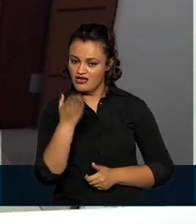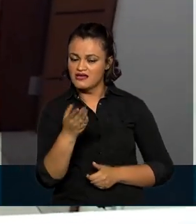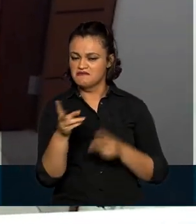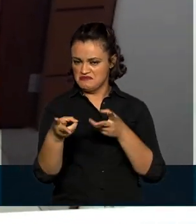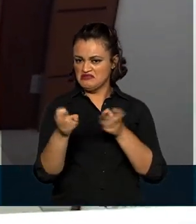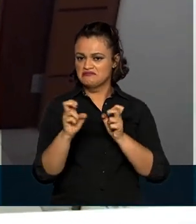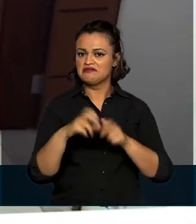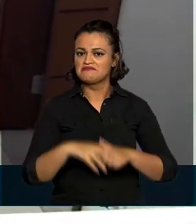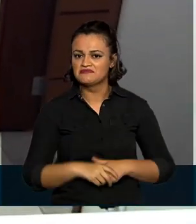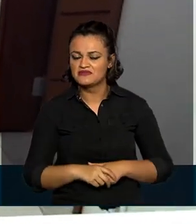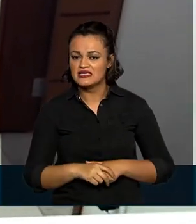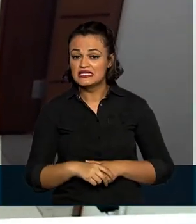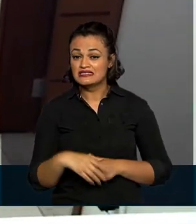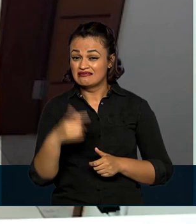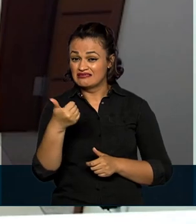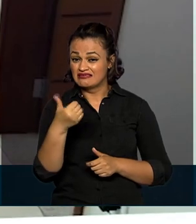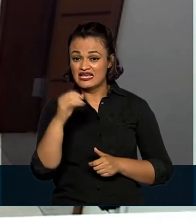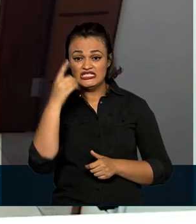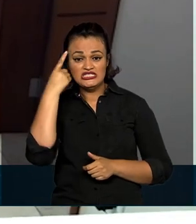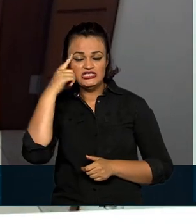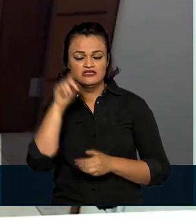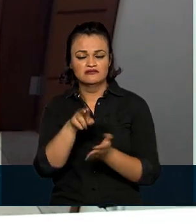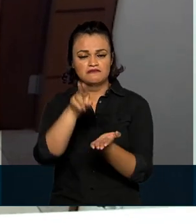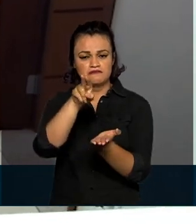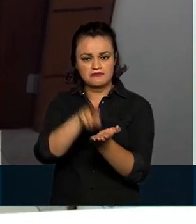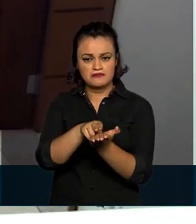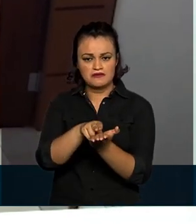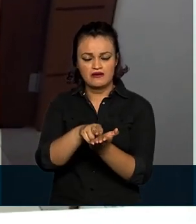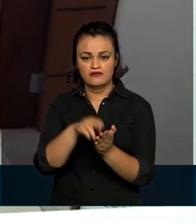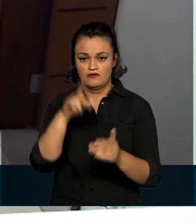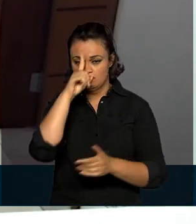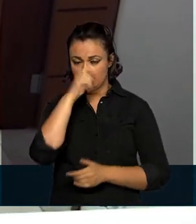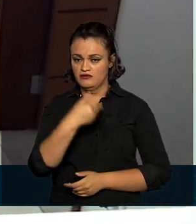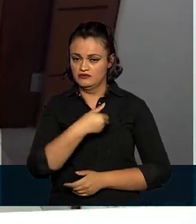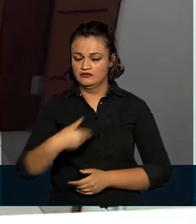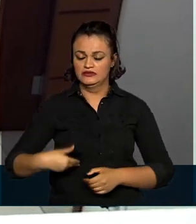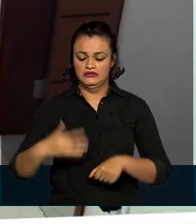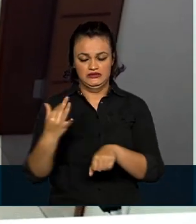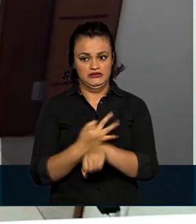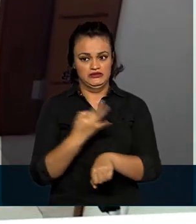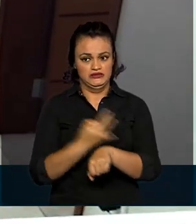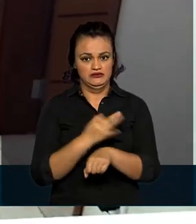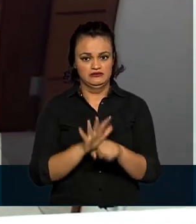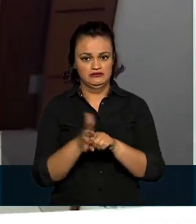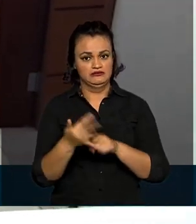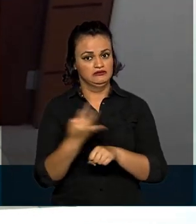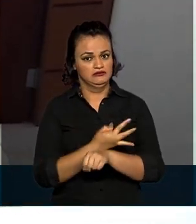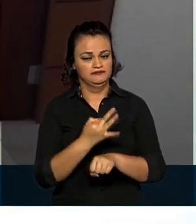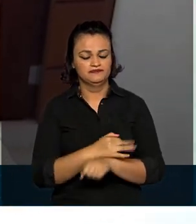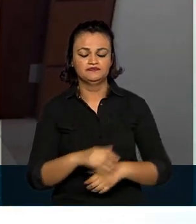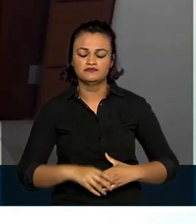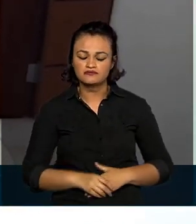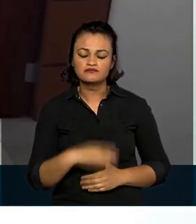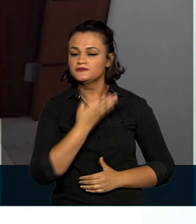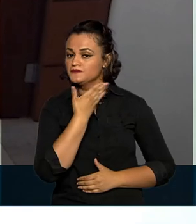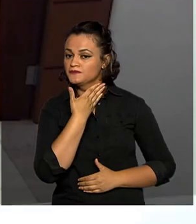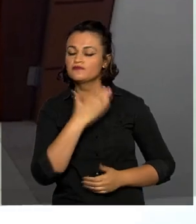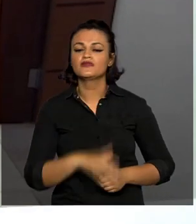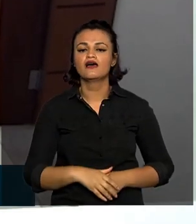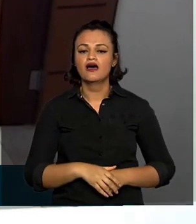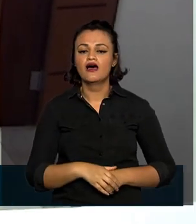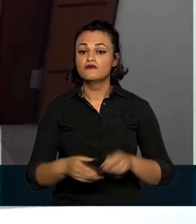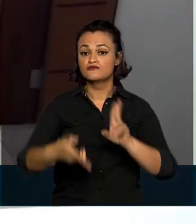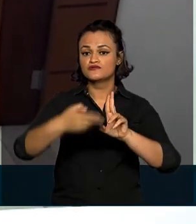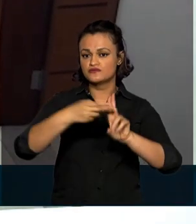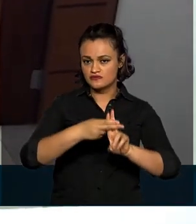percebeu, depois de passar 10 dias internado na rede pública na luta contra o novo coronavírus. Em relação ao Sistema Público de Saúde,